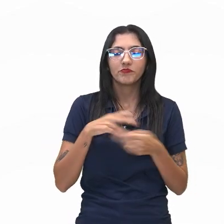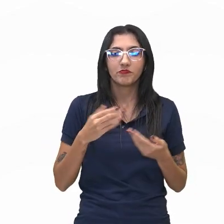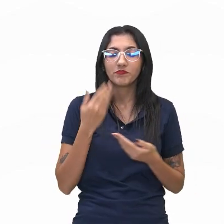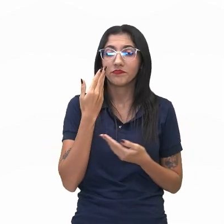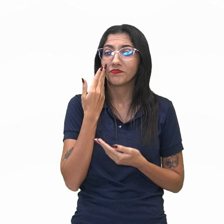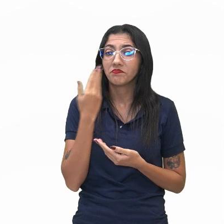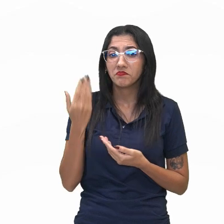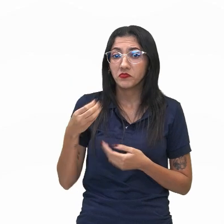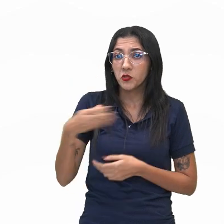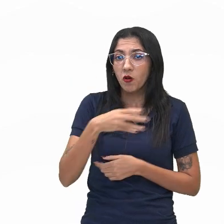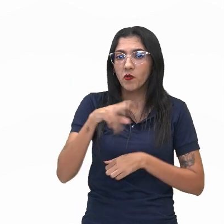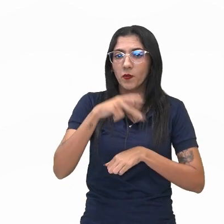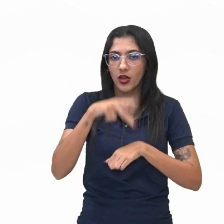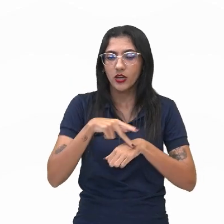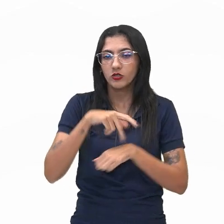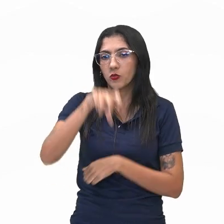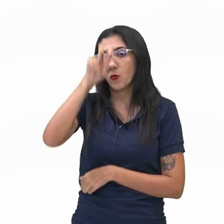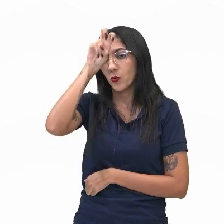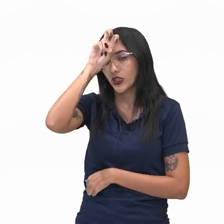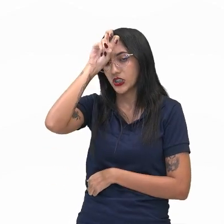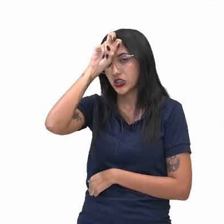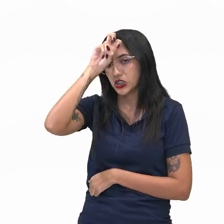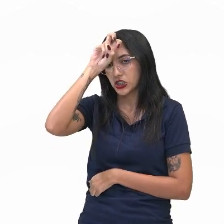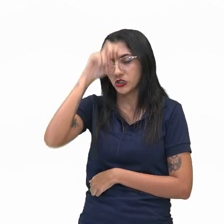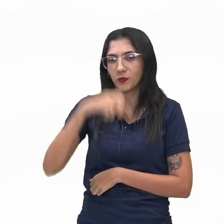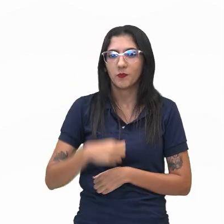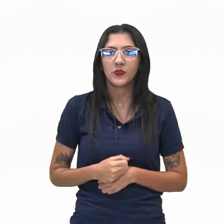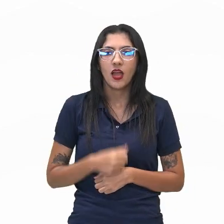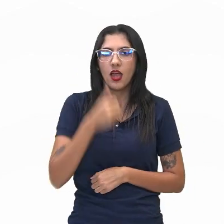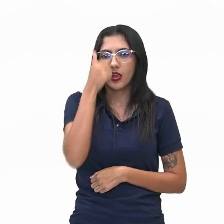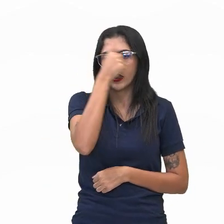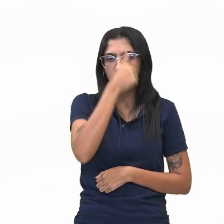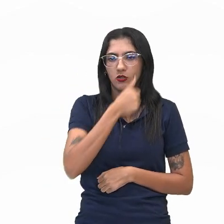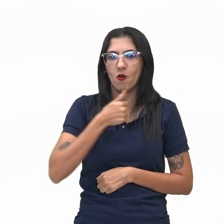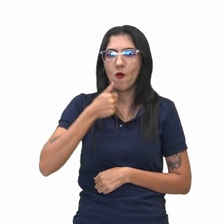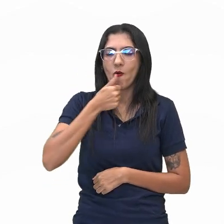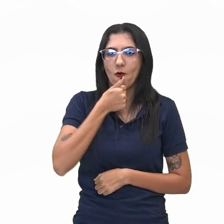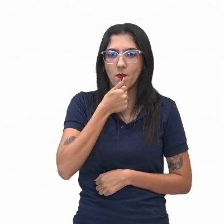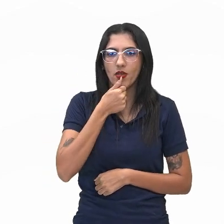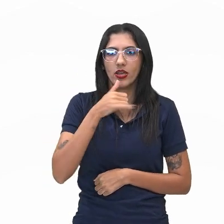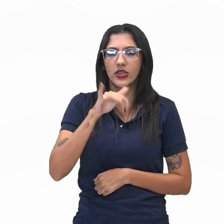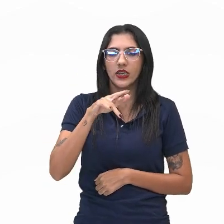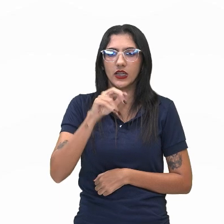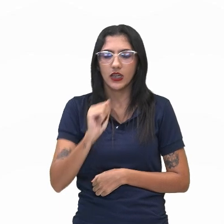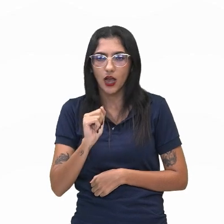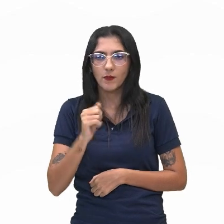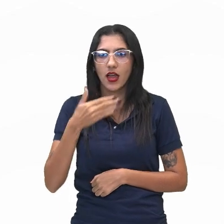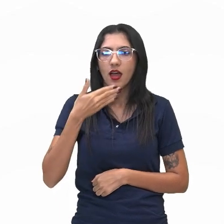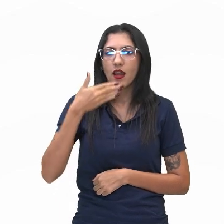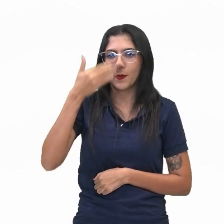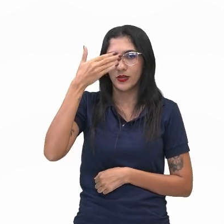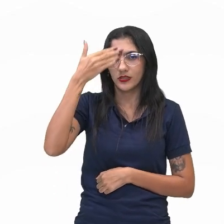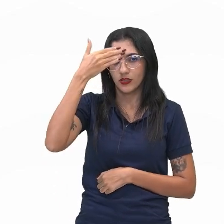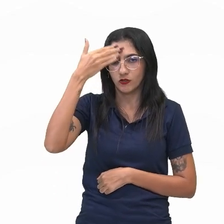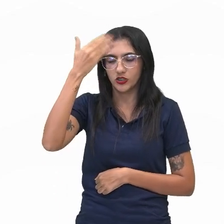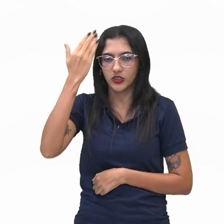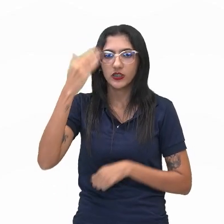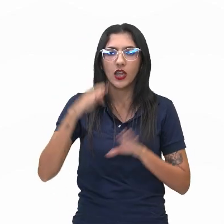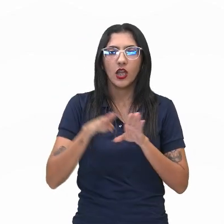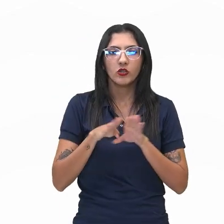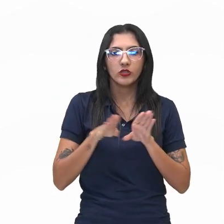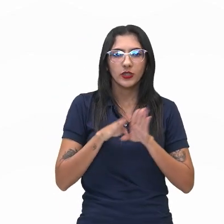olha só, gente, o Egito, a Etiópia, o Irã, a Arábia Saudita